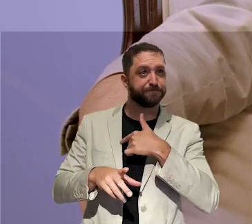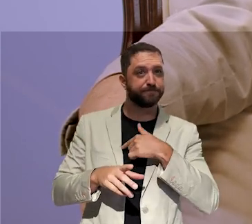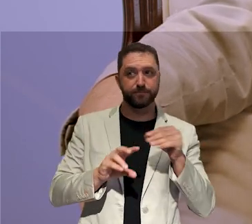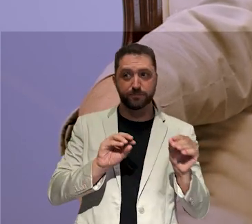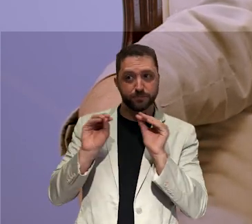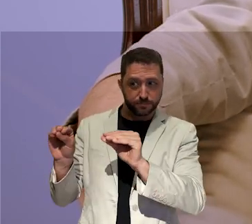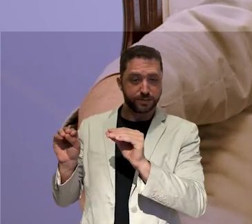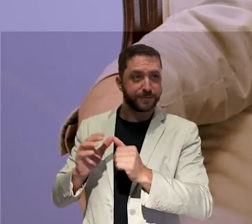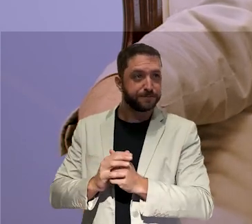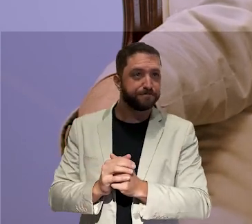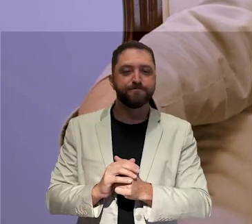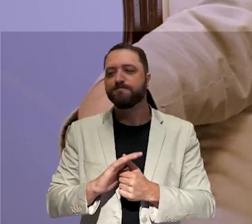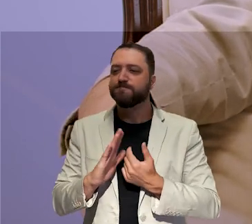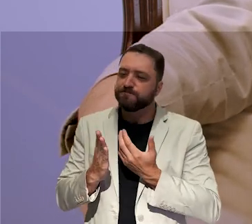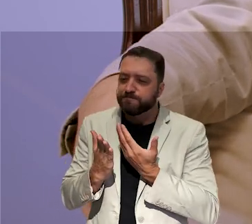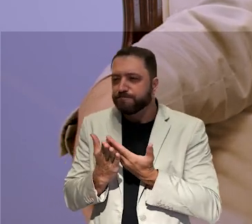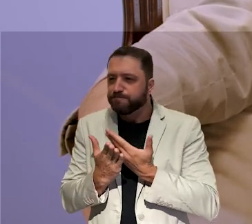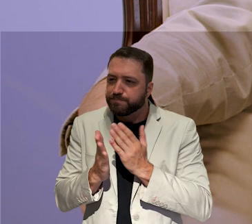Austrália.